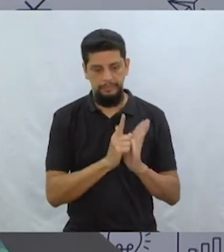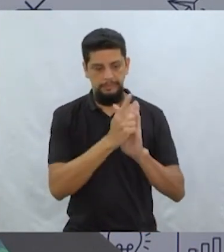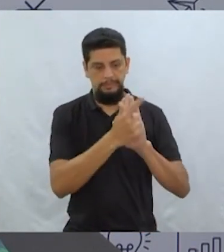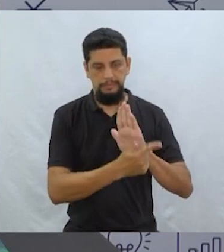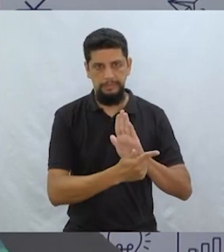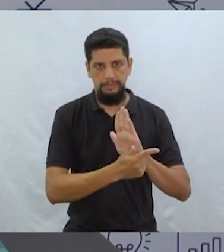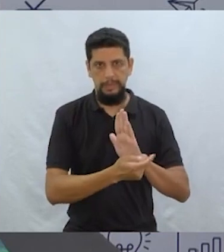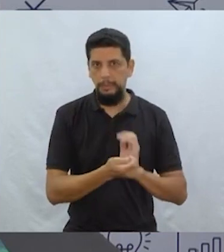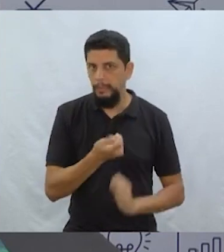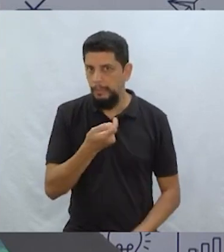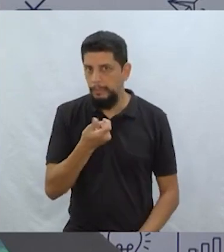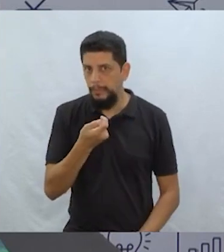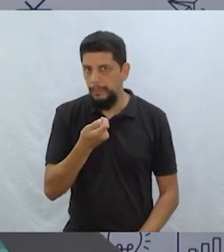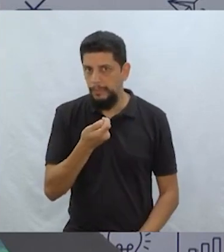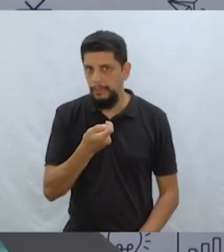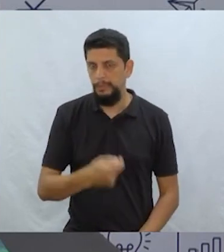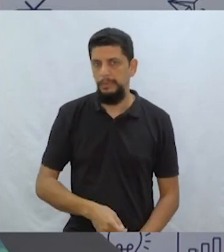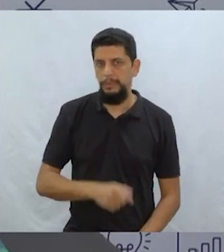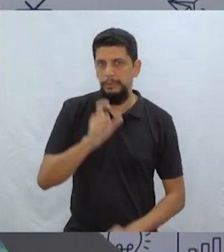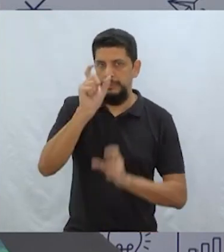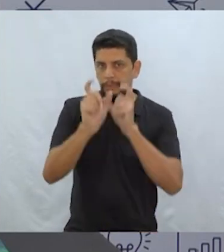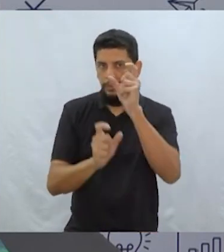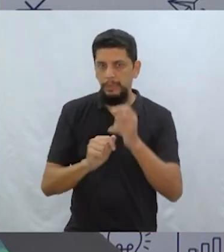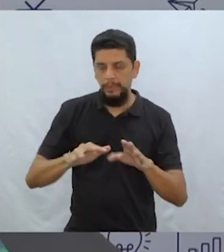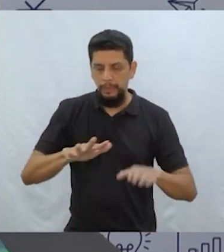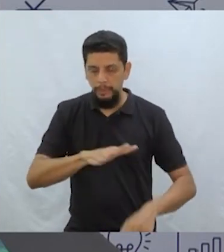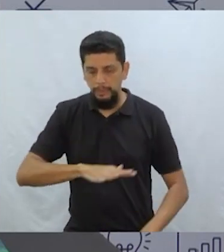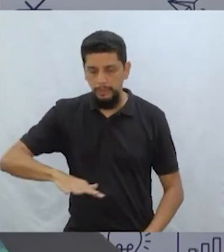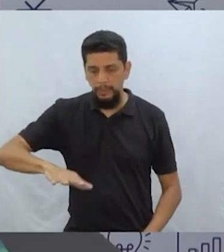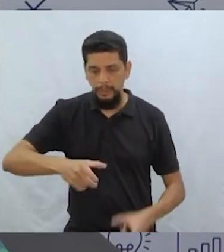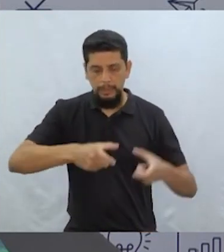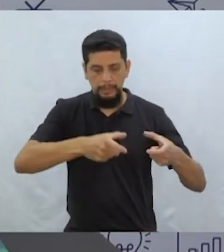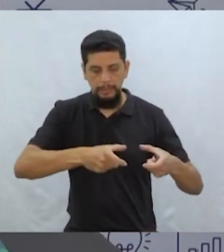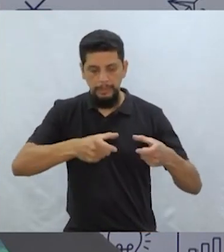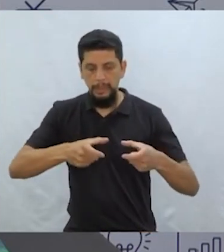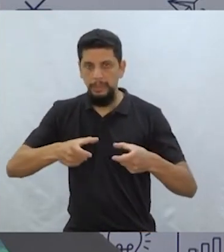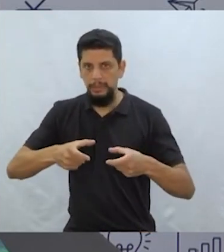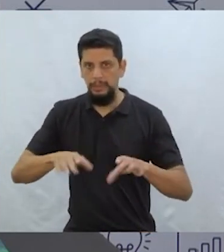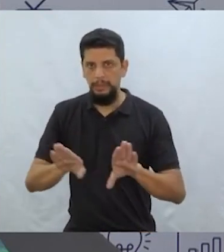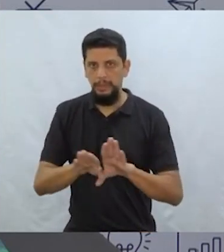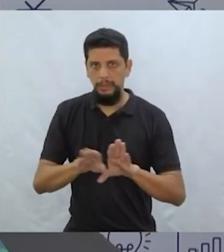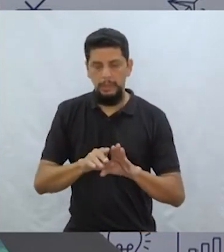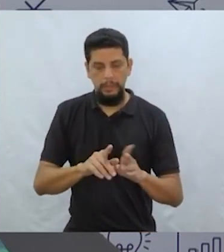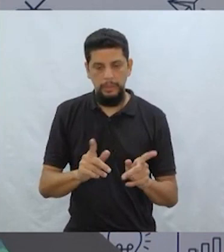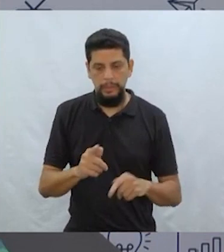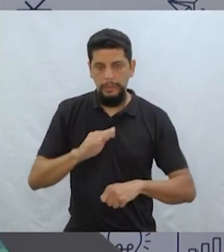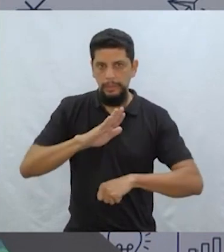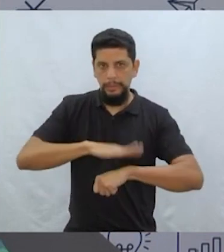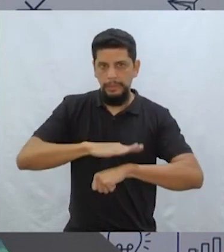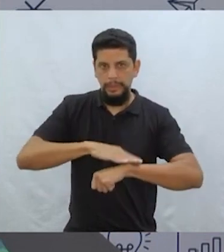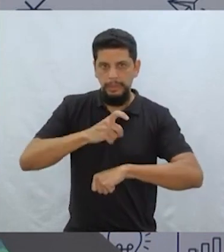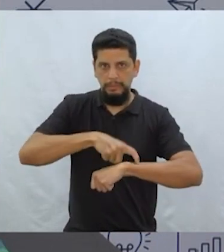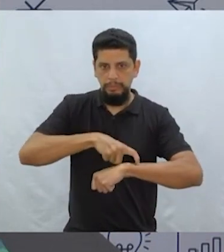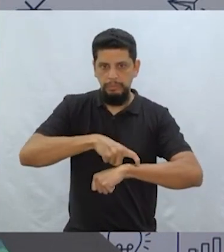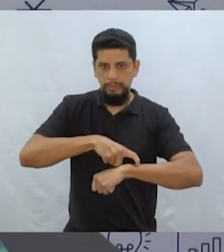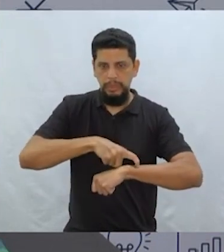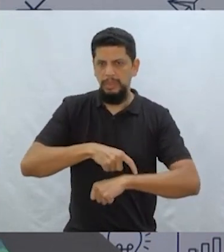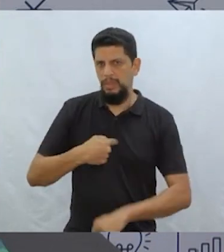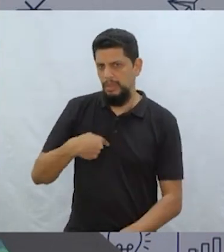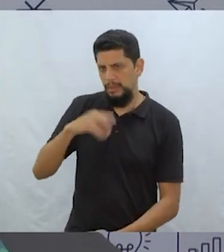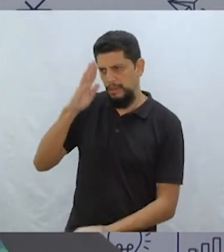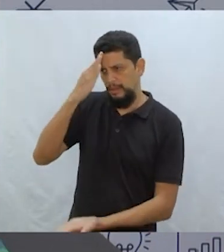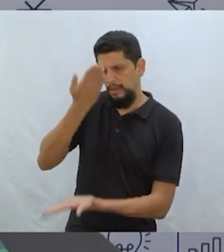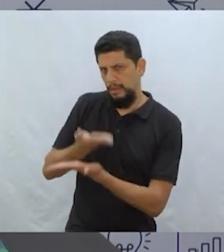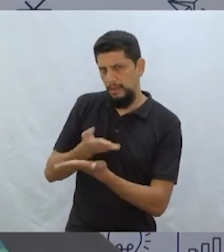gênero poucos personagens um ambiente só ou poucos ambientes e um curto espaço de tempo e